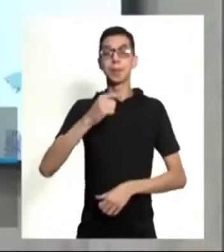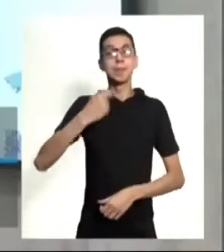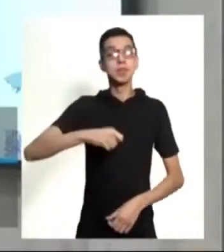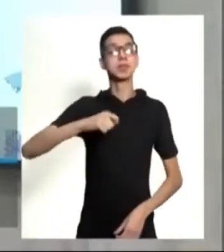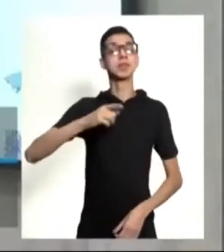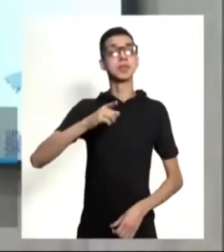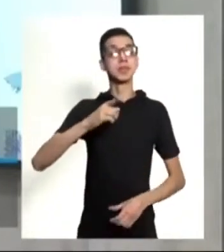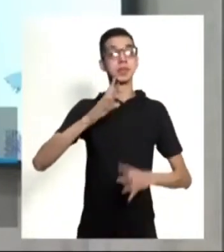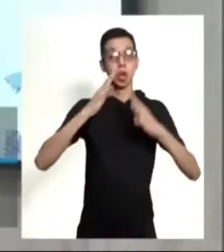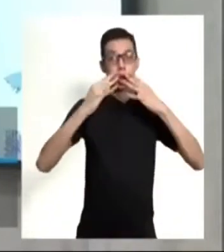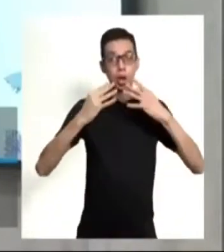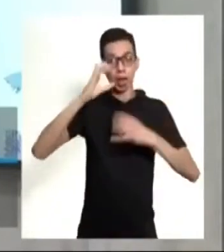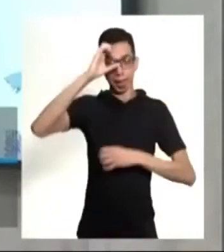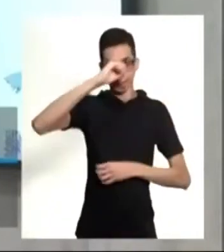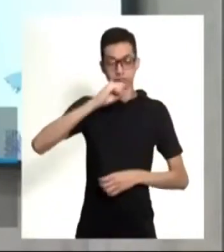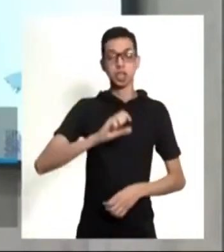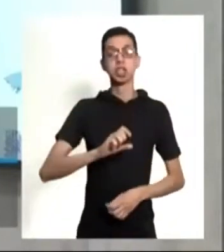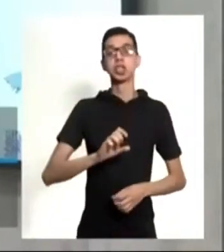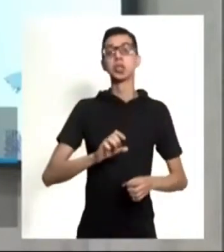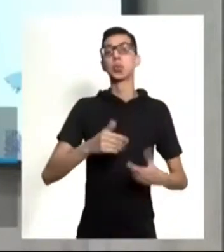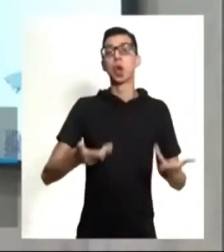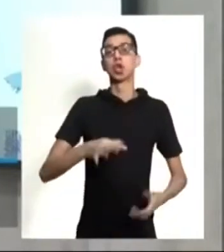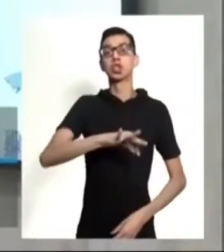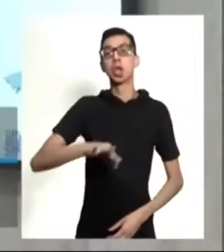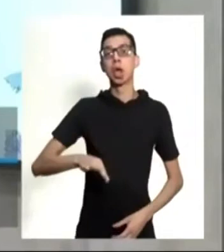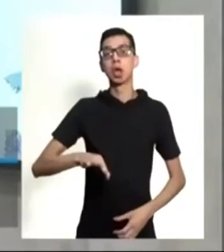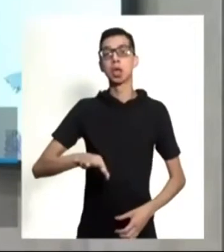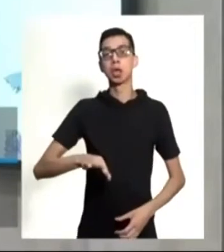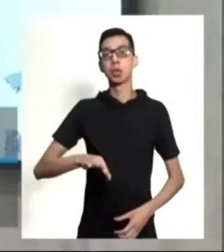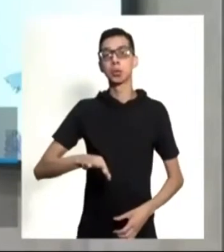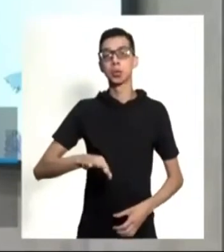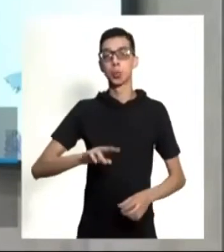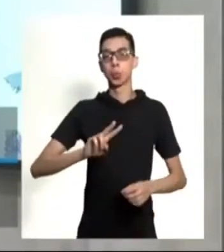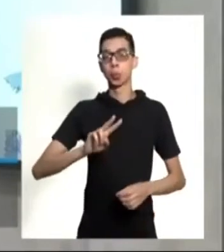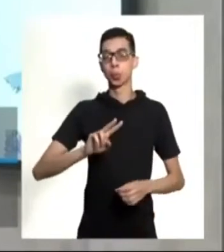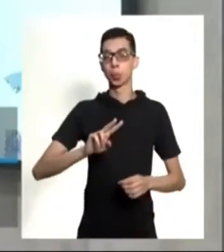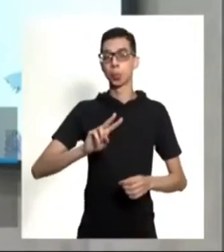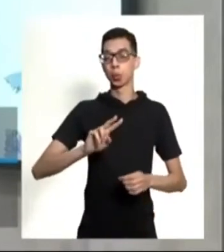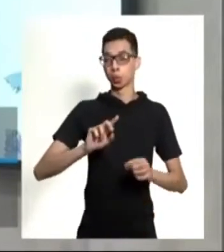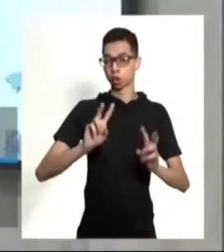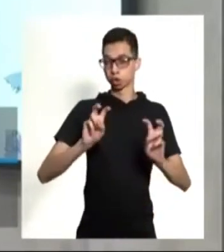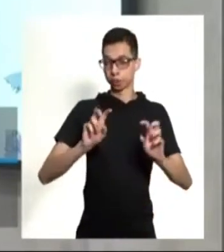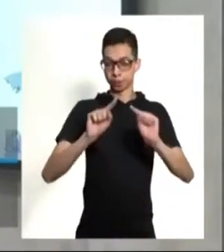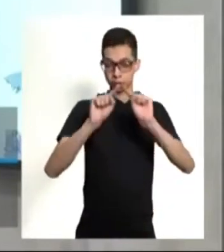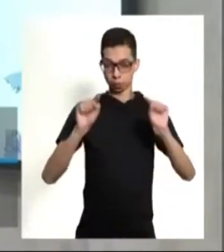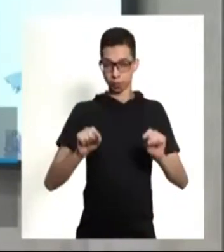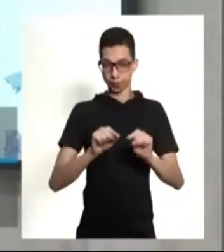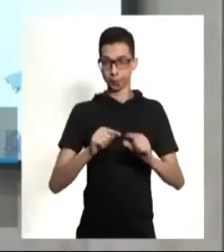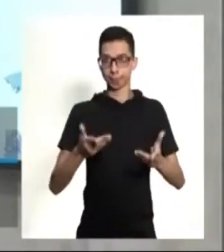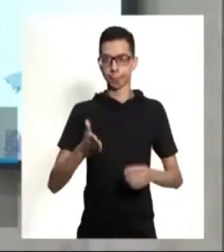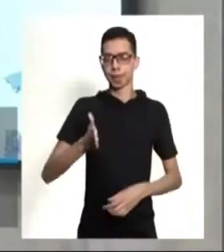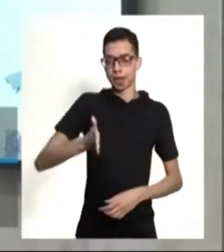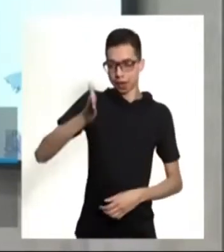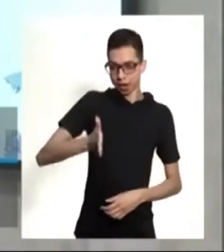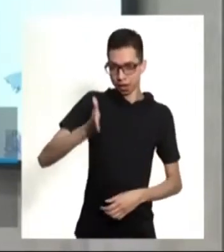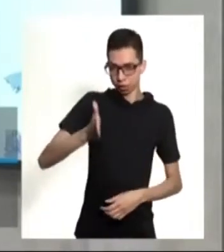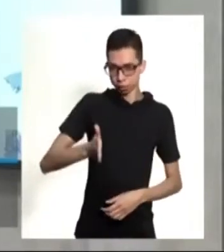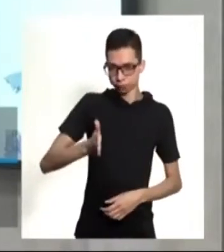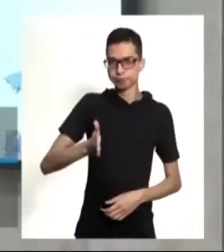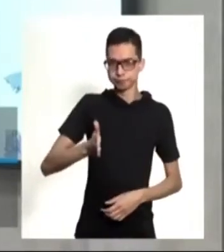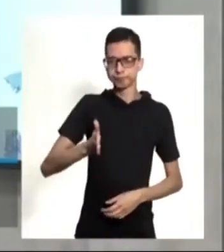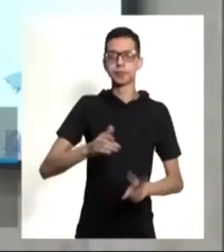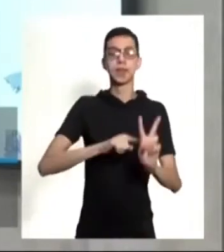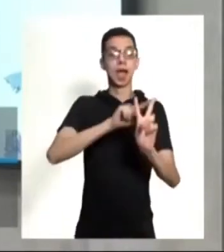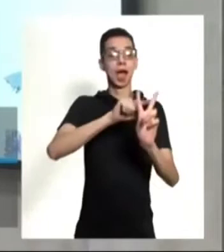aprender. Diagonal do quadrado, fala aí você na tua casa. Lado raiz de 2. Diagonal do quadrado, lado raiz